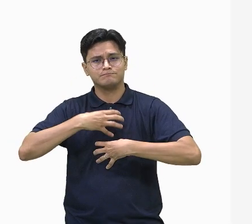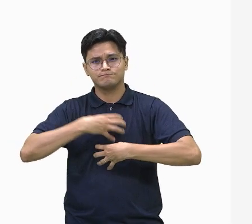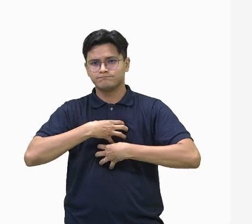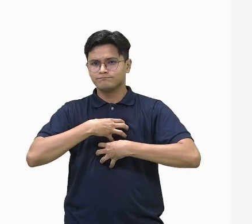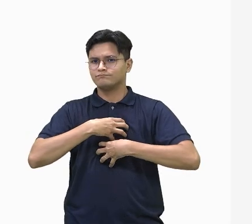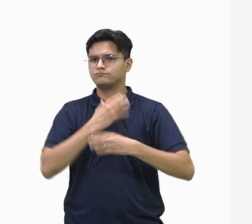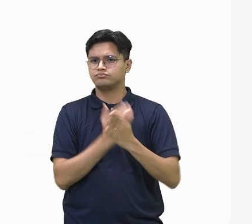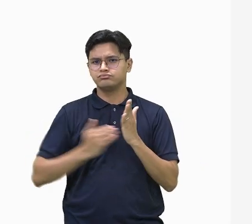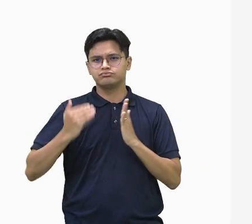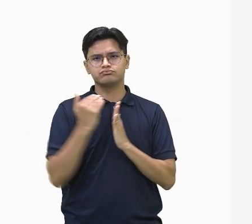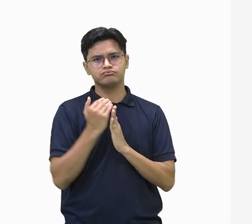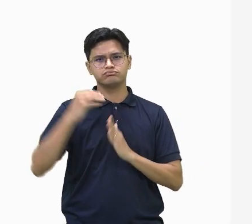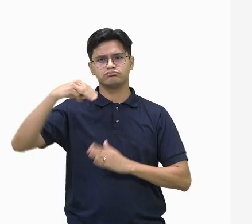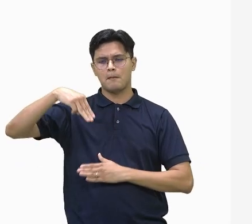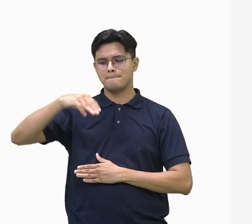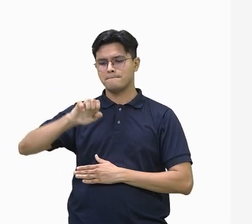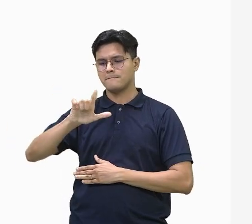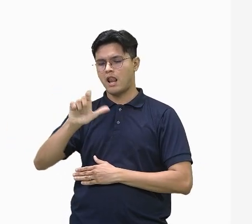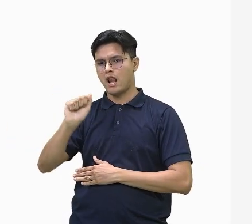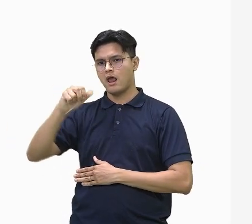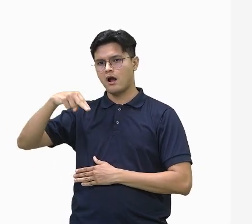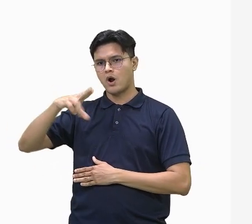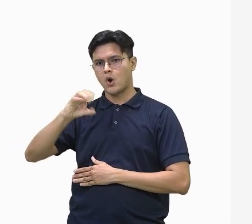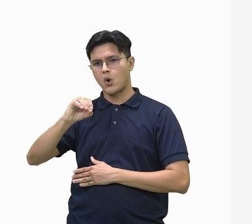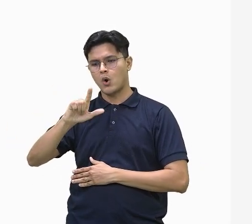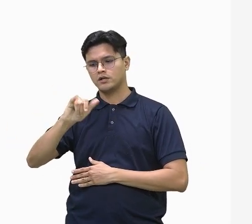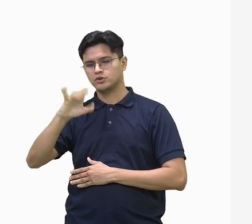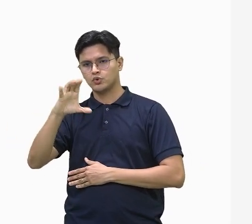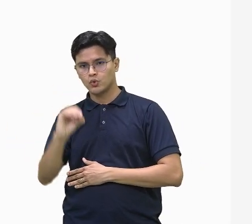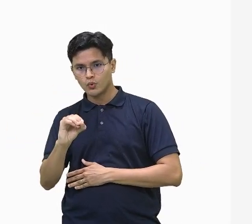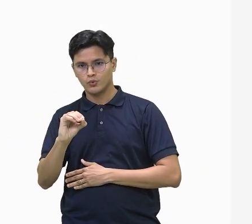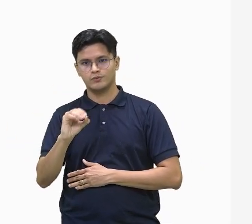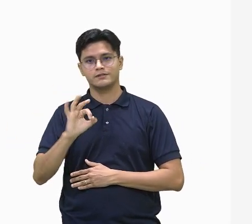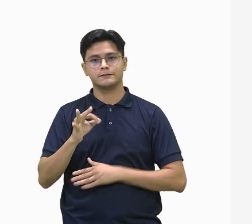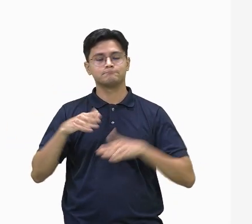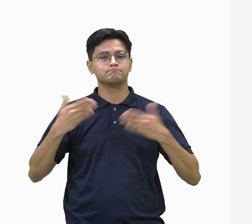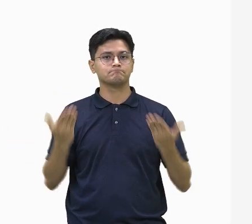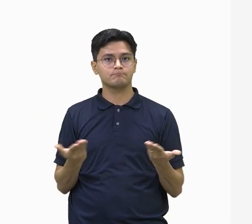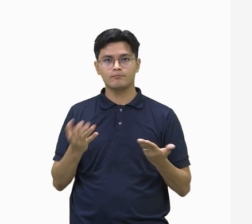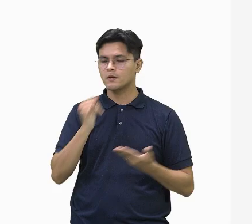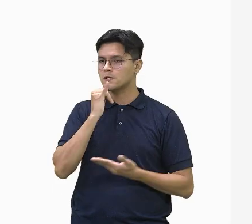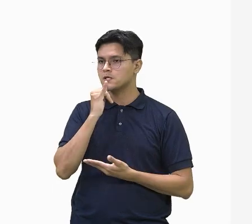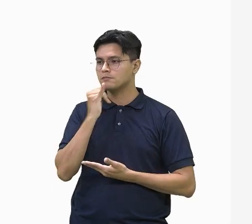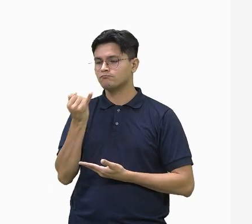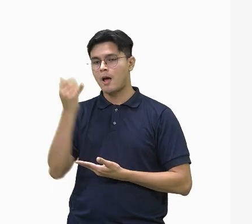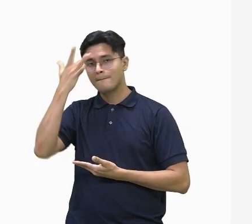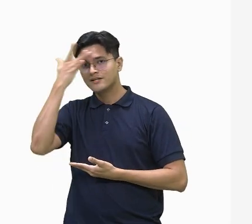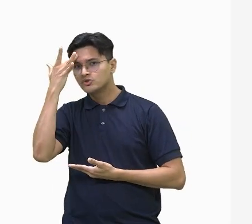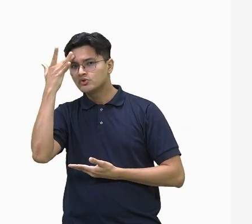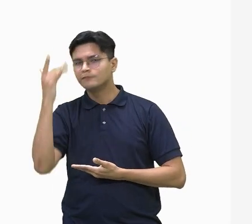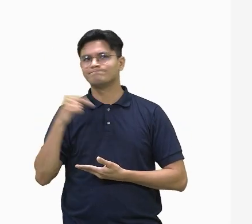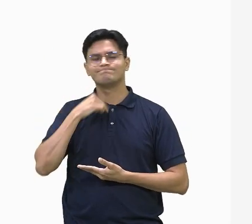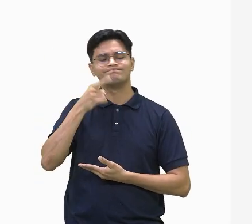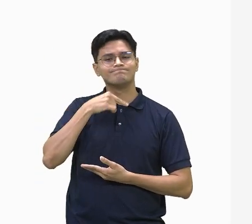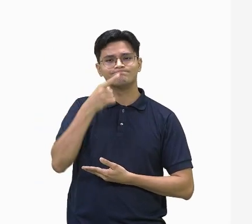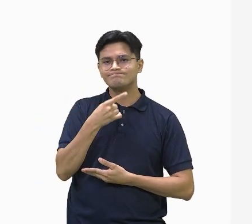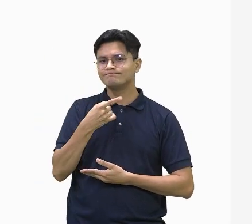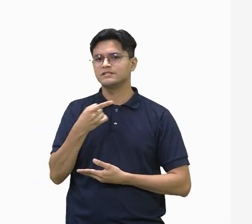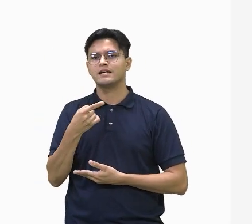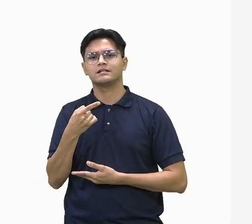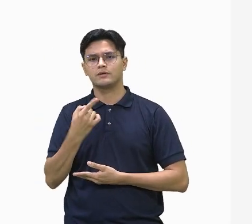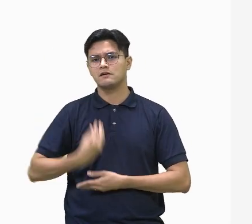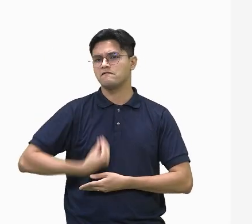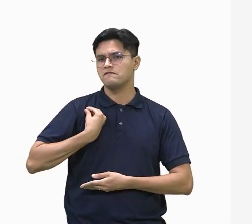consegue viver a realidade, e aí o que ele deseja então? A realidade para ele é tão dura,